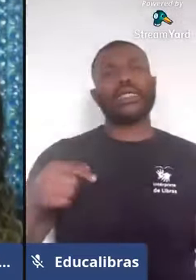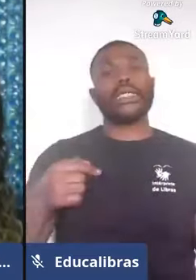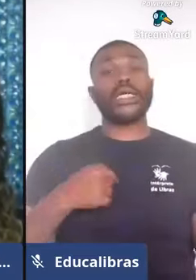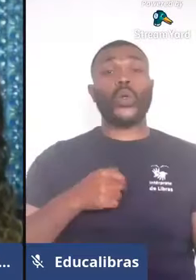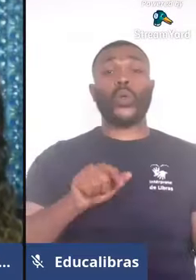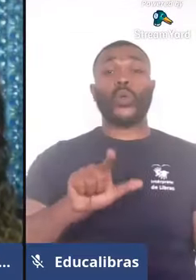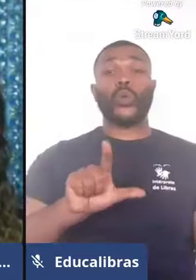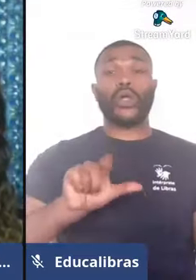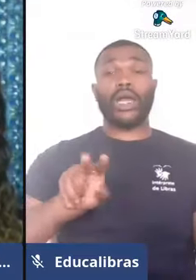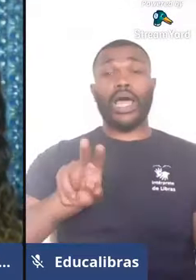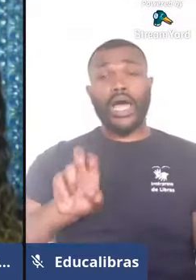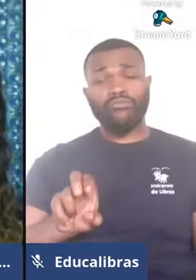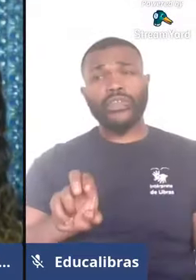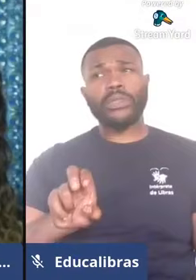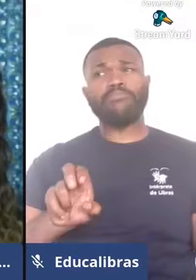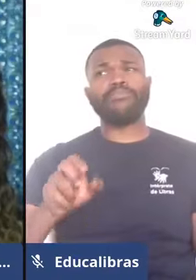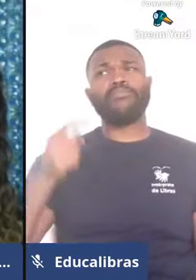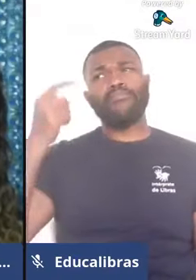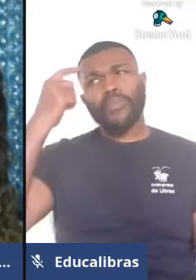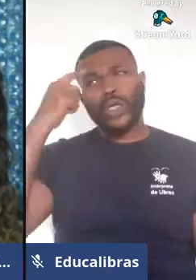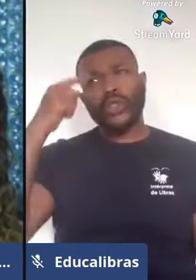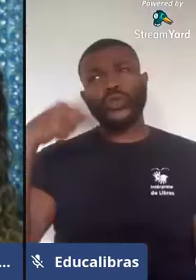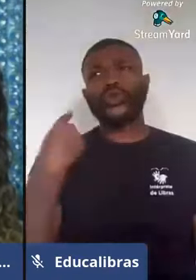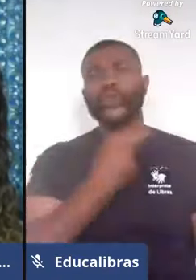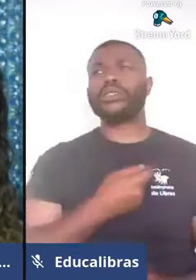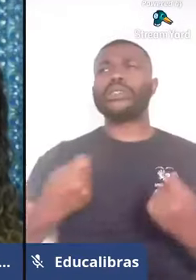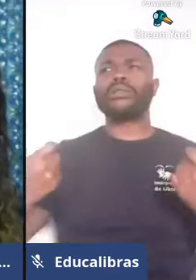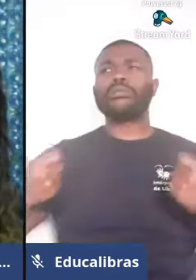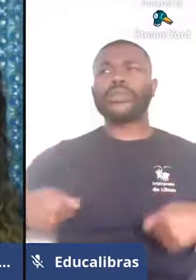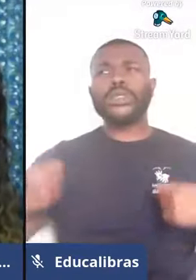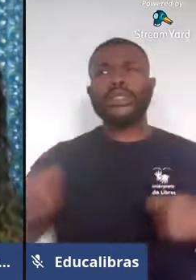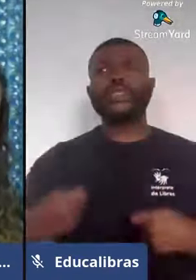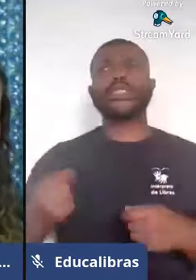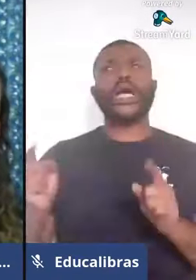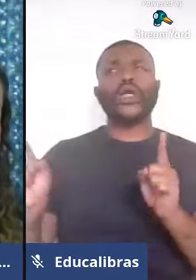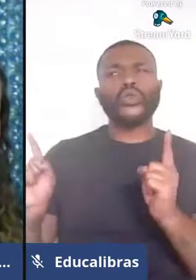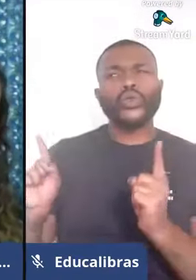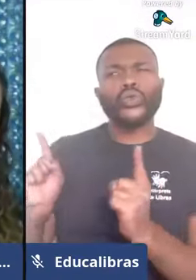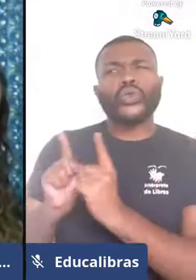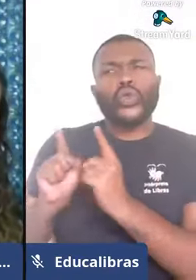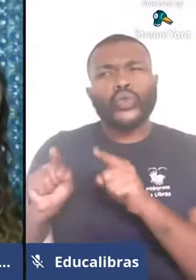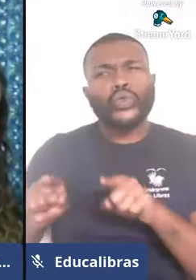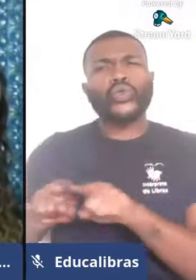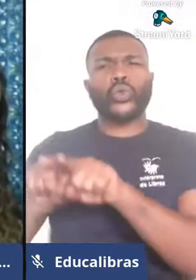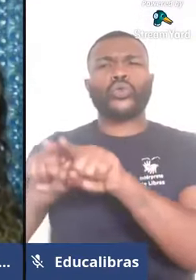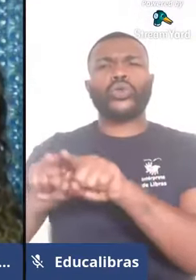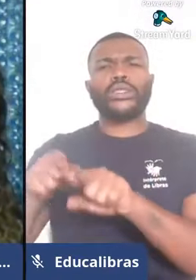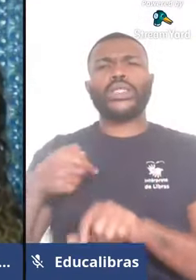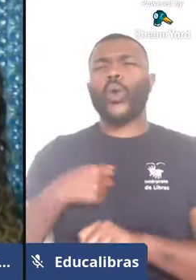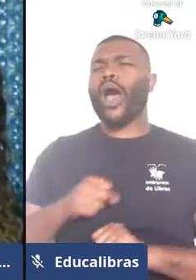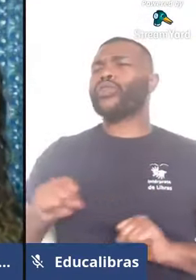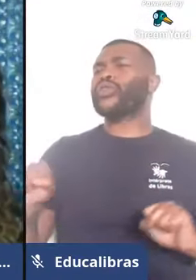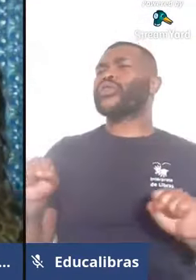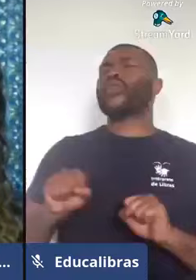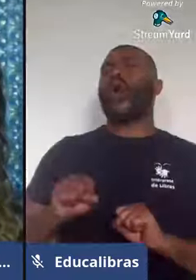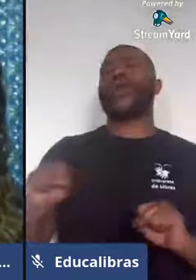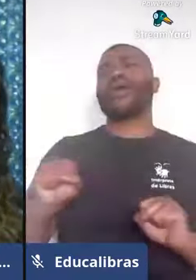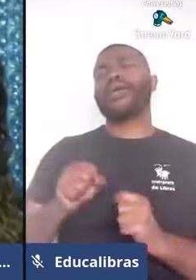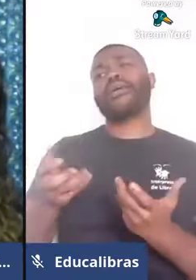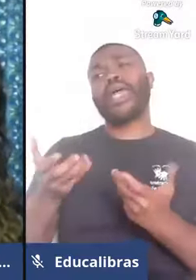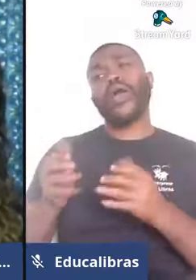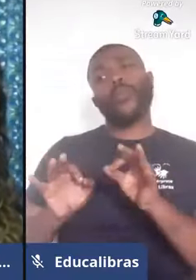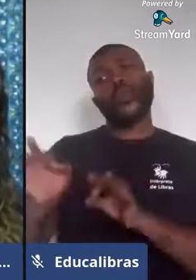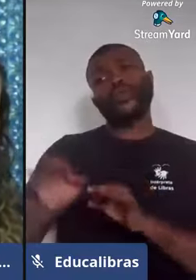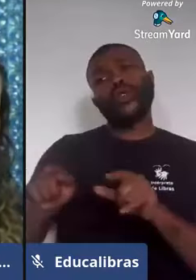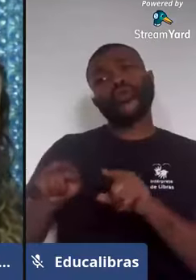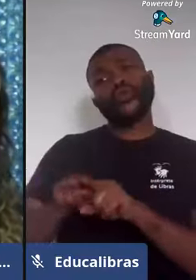mais convencido que a gente tem que encontrar alguma coisa para fazer juntos. Eu adoraria fazer alguma coisa juntos. Vamos ver se a